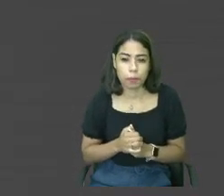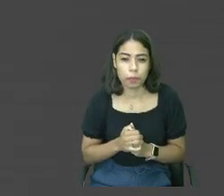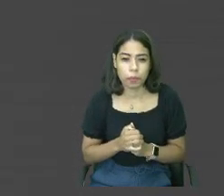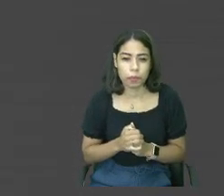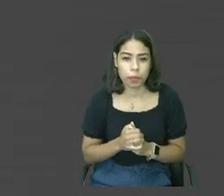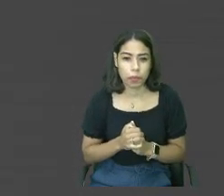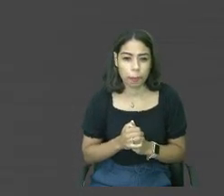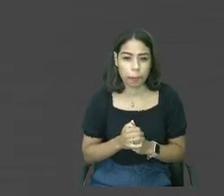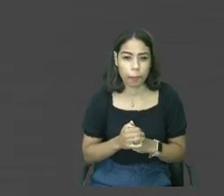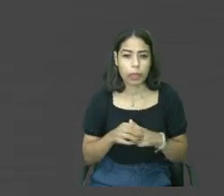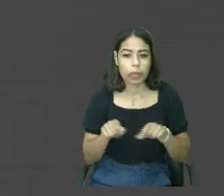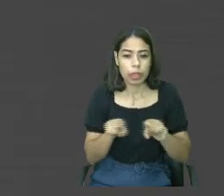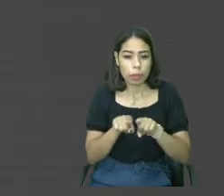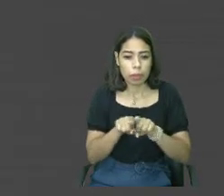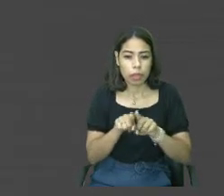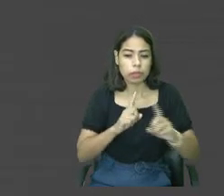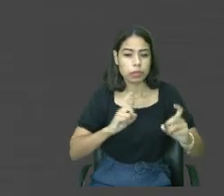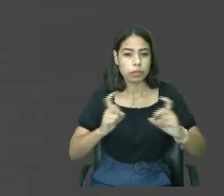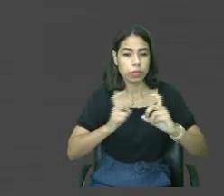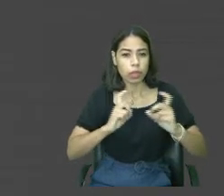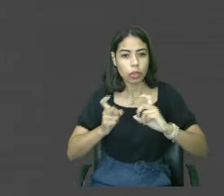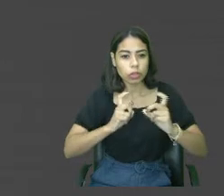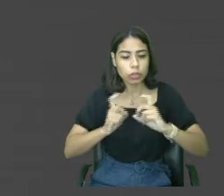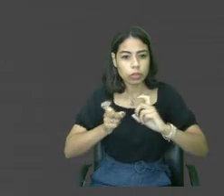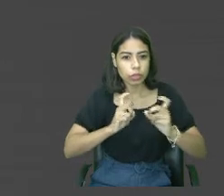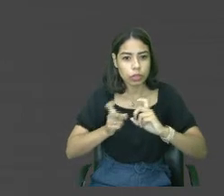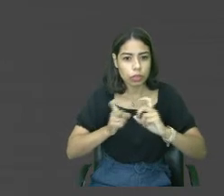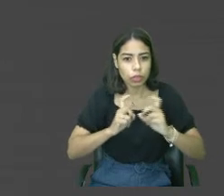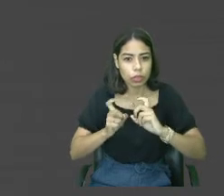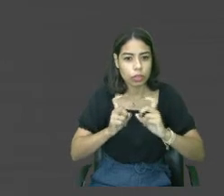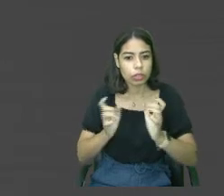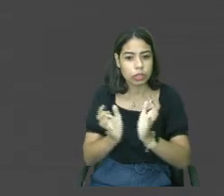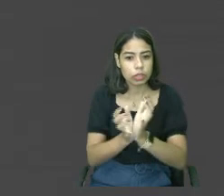algumas reuniões das equipes nas unidades de saúde